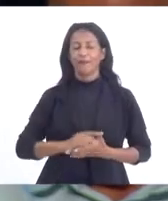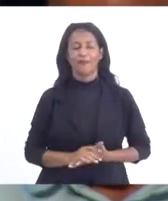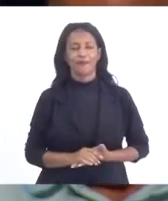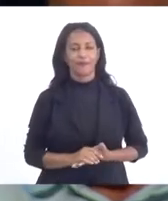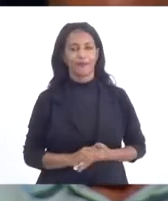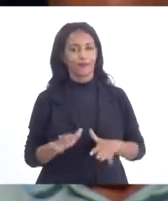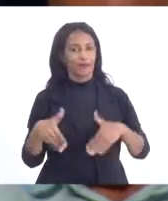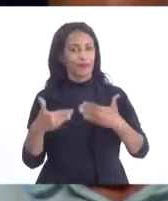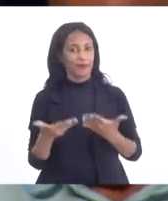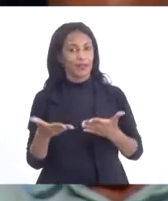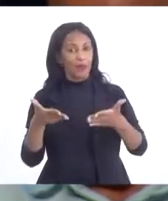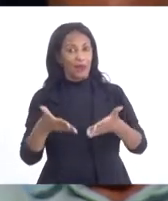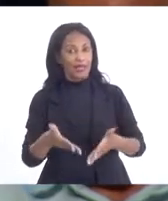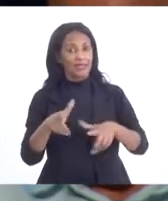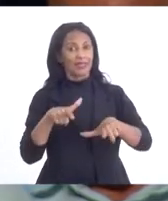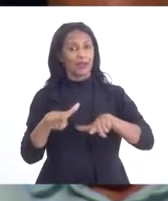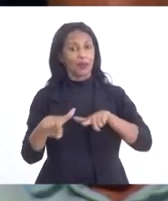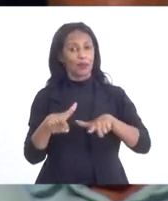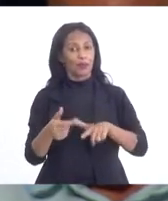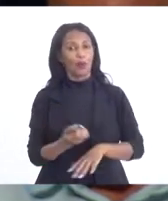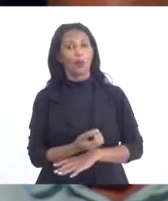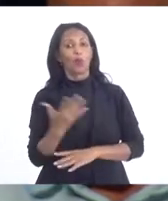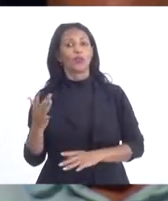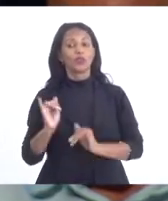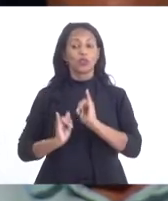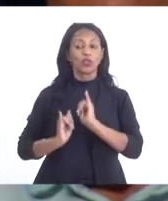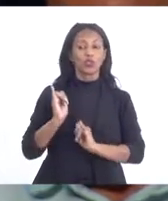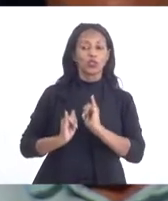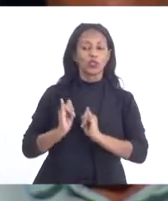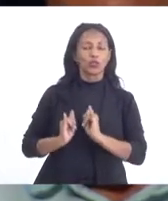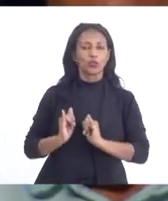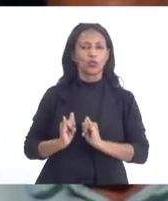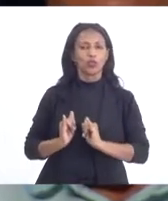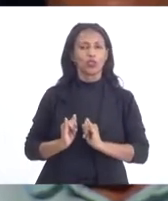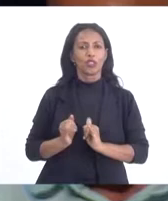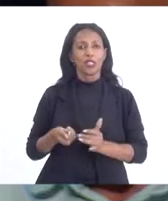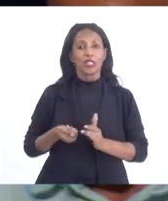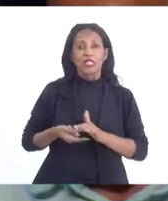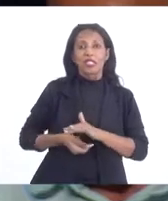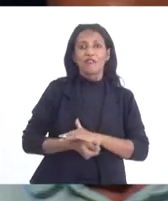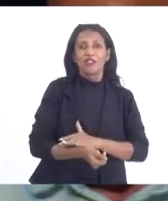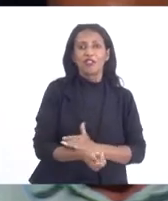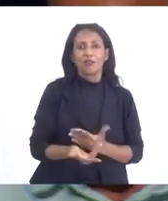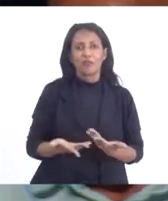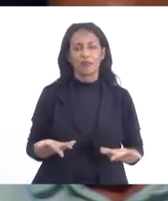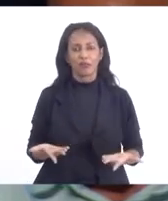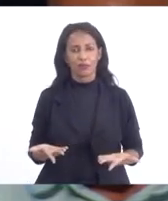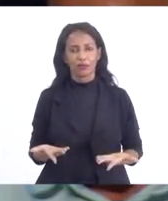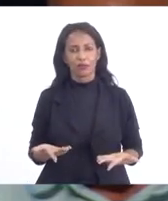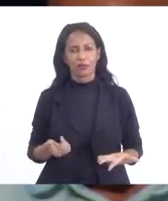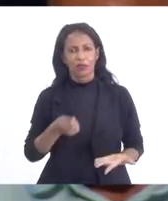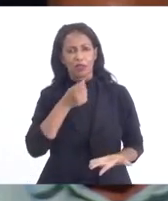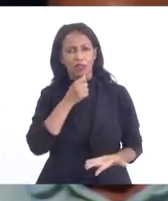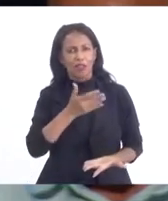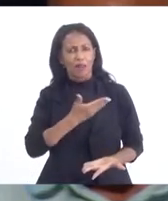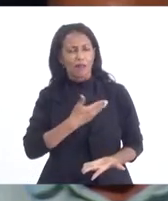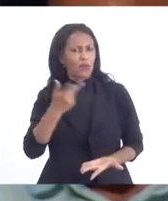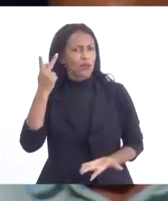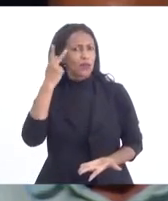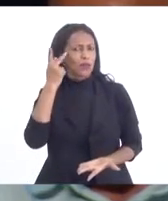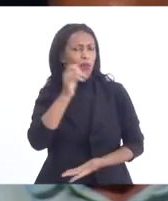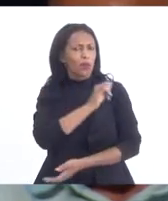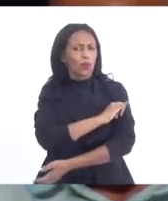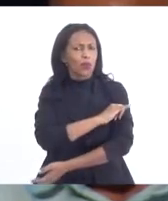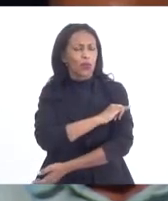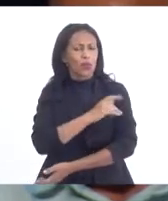Então, aí está um emprego. Quantidade de indústrias vão ser sem investimentos. Eu tenho amigos em São Paulo e no